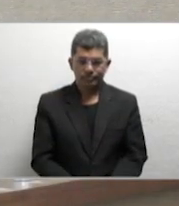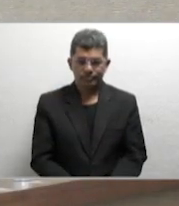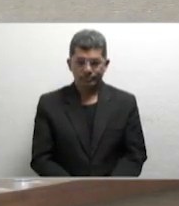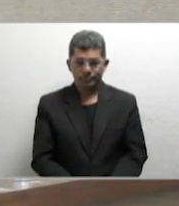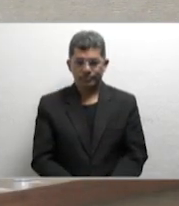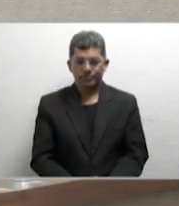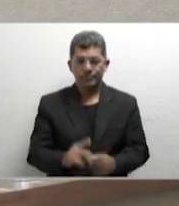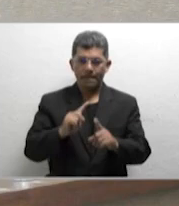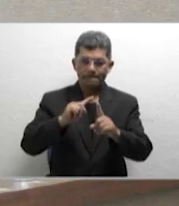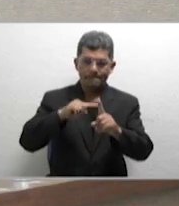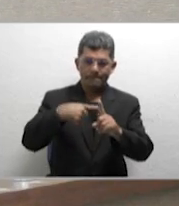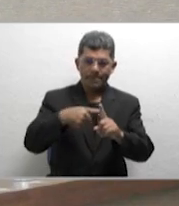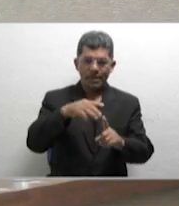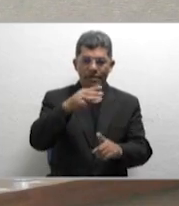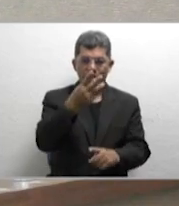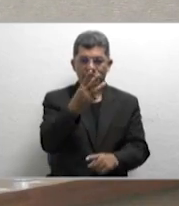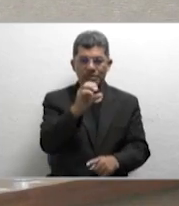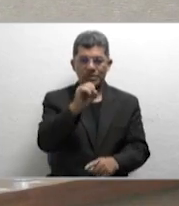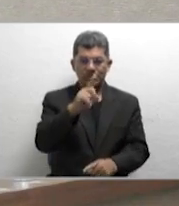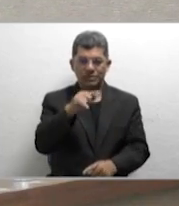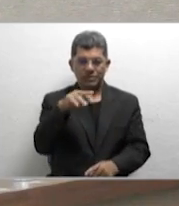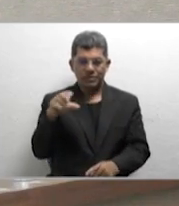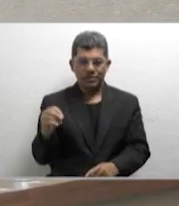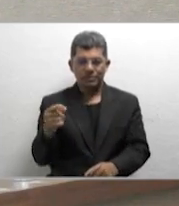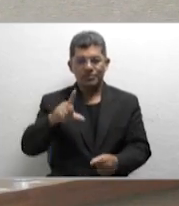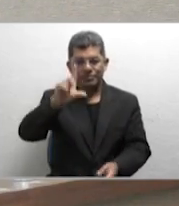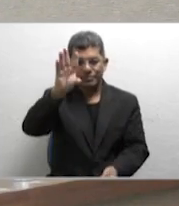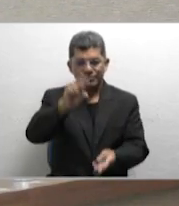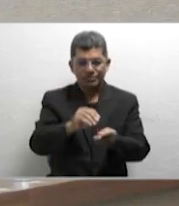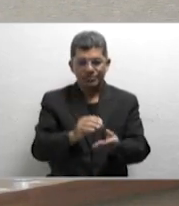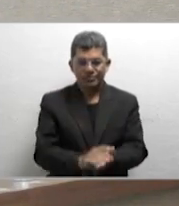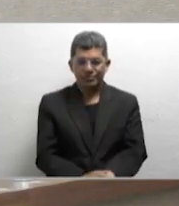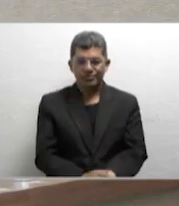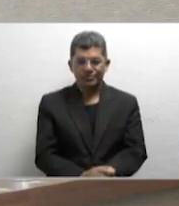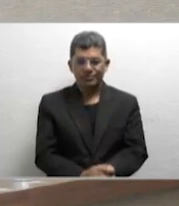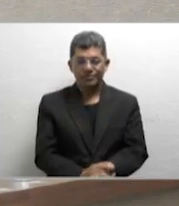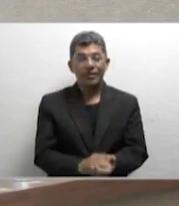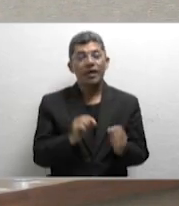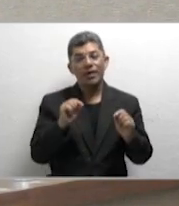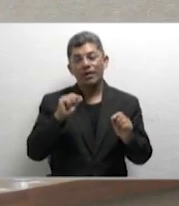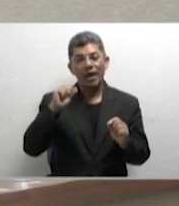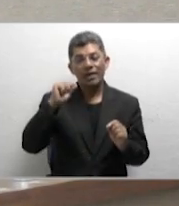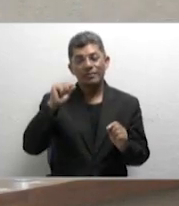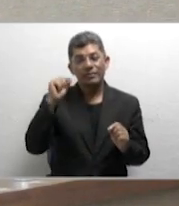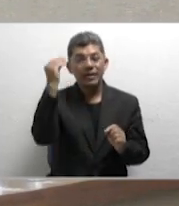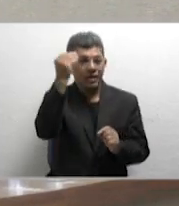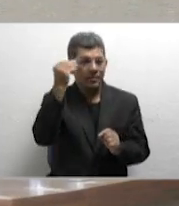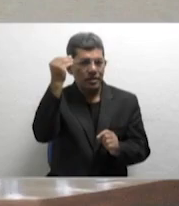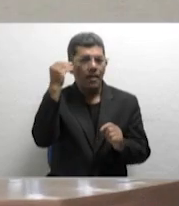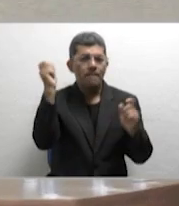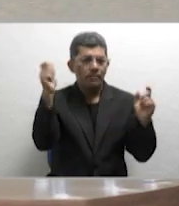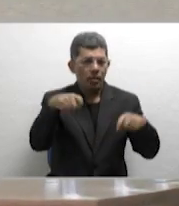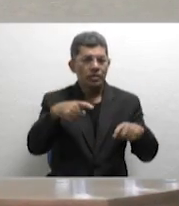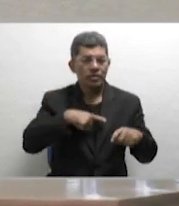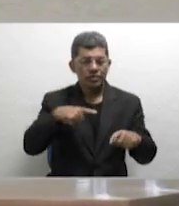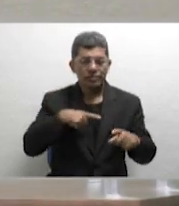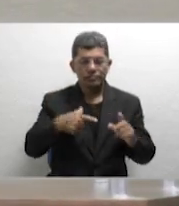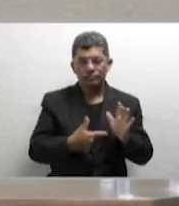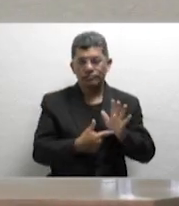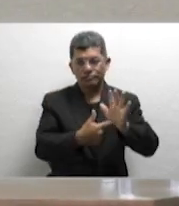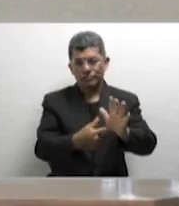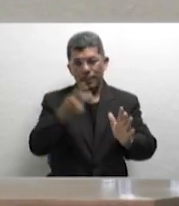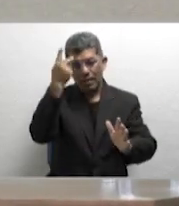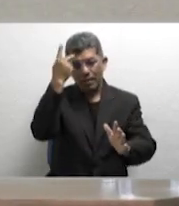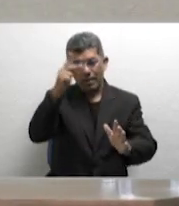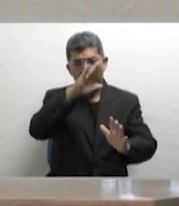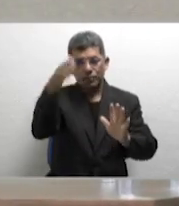Peço que acrescente 30 segundos para que o deputado conclua. Com que essa experiência possa estar à disposição de todos